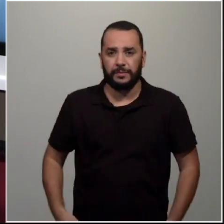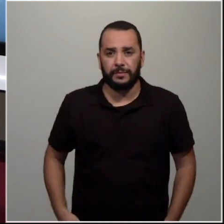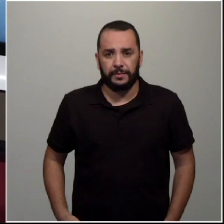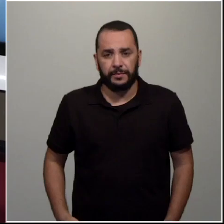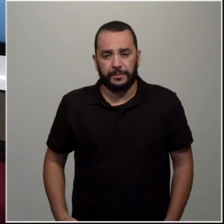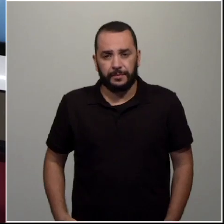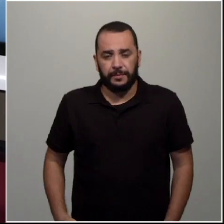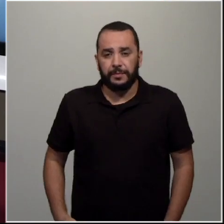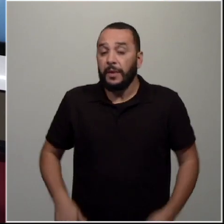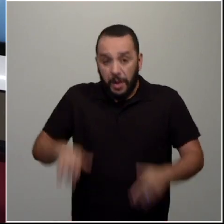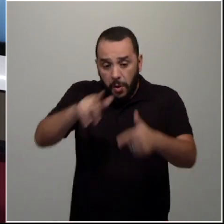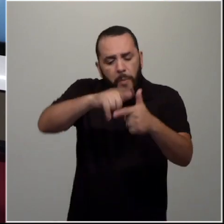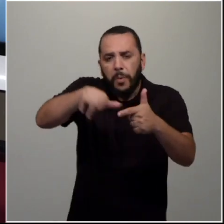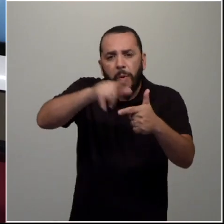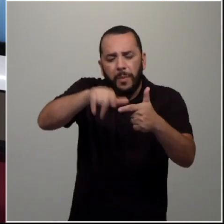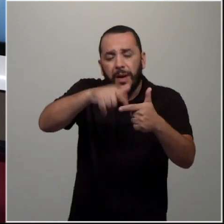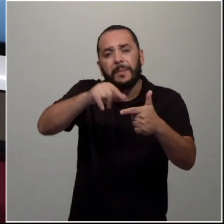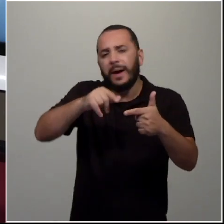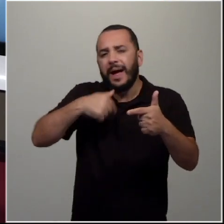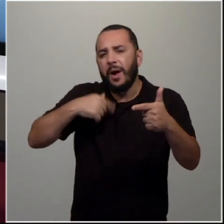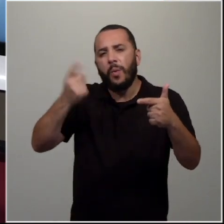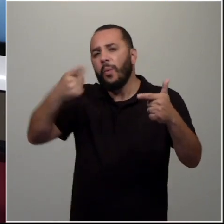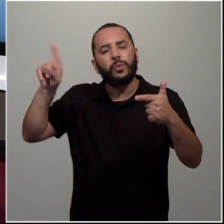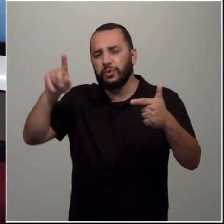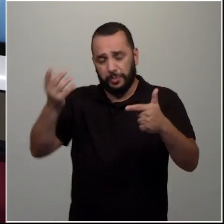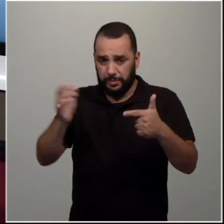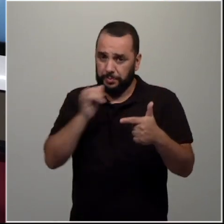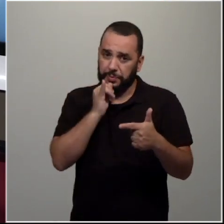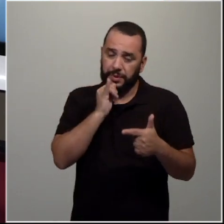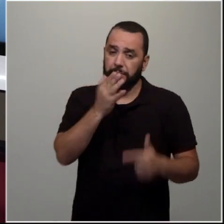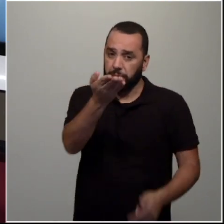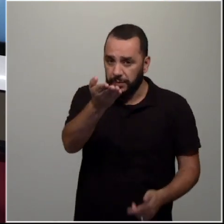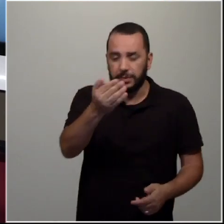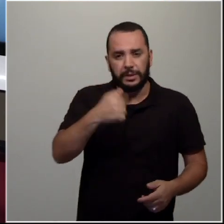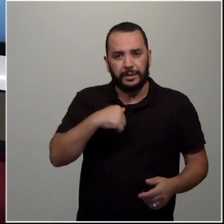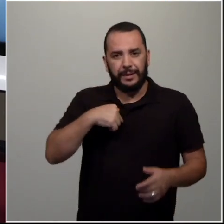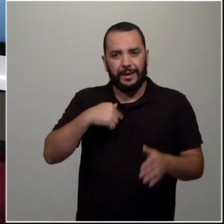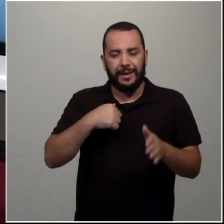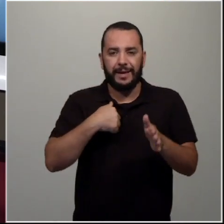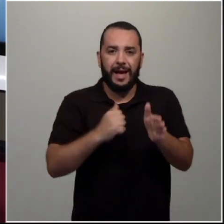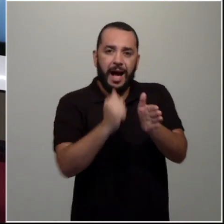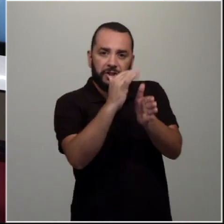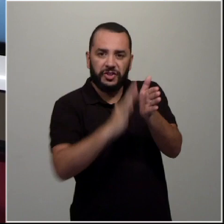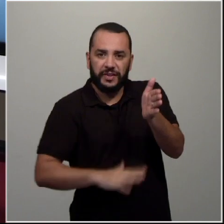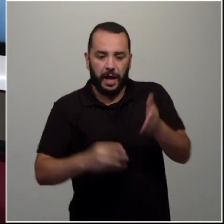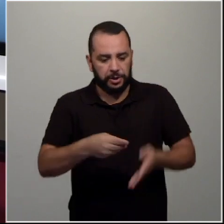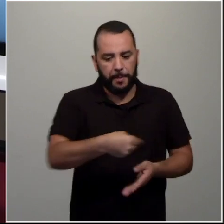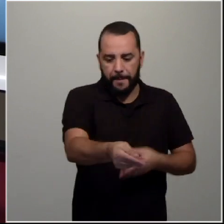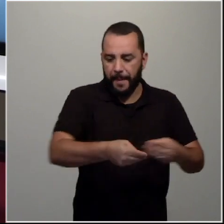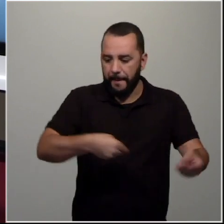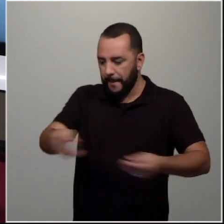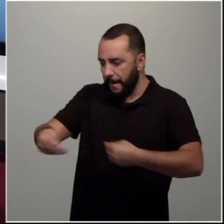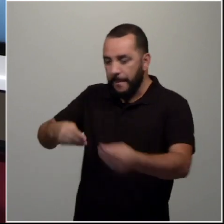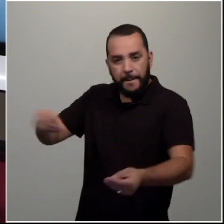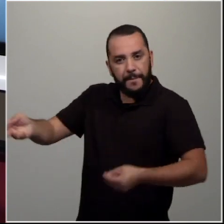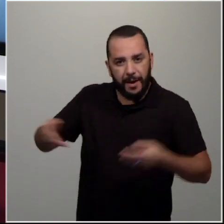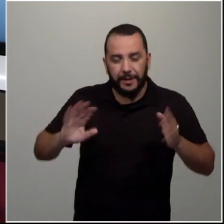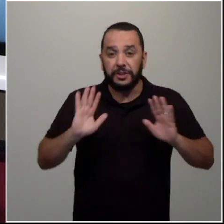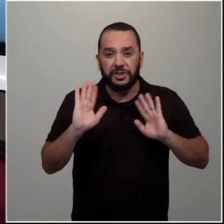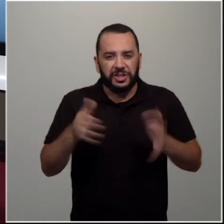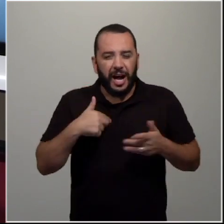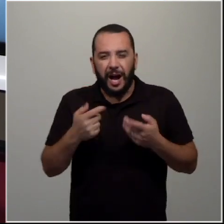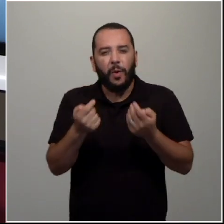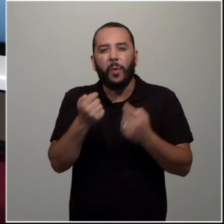que o problema é o último ponto ou seja você vai dar exercícios por aluno e lá no final quando você já que tiver